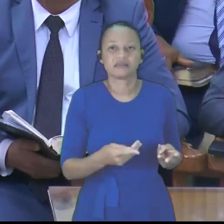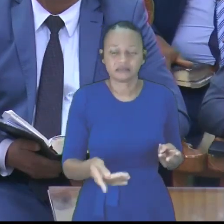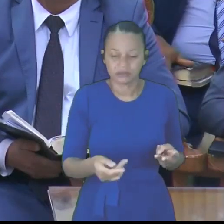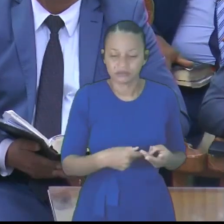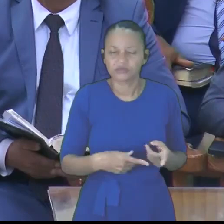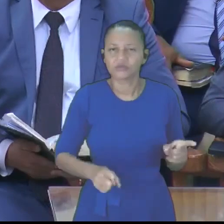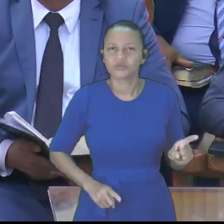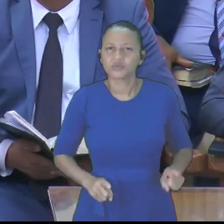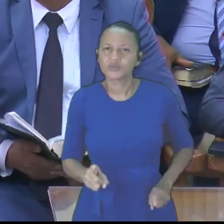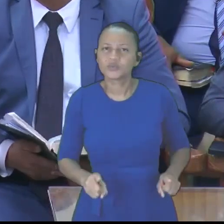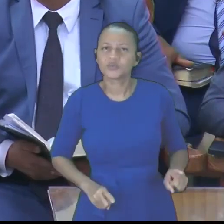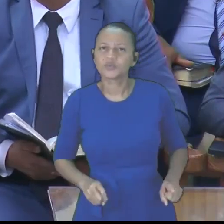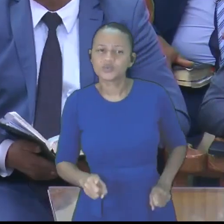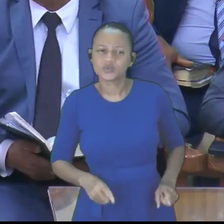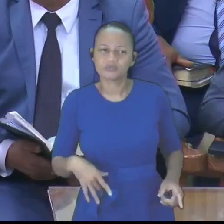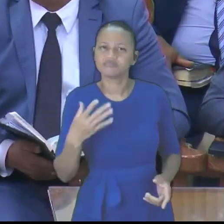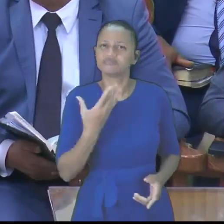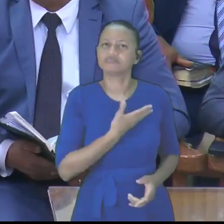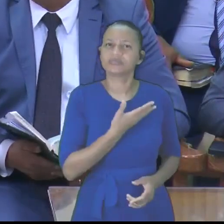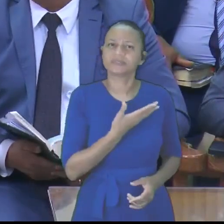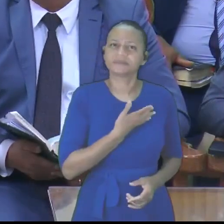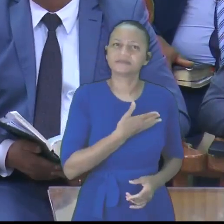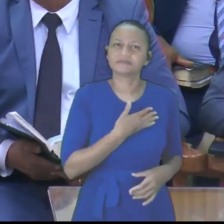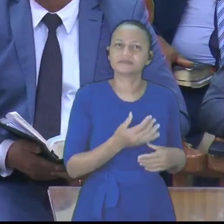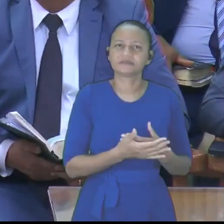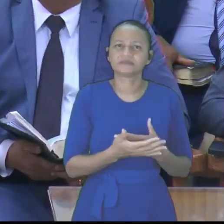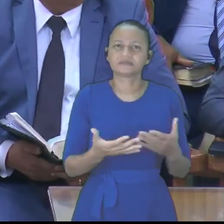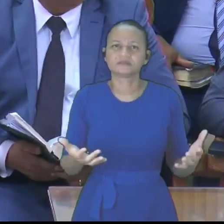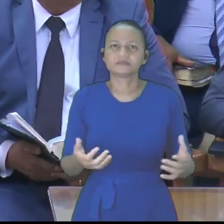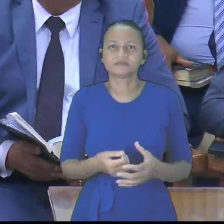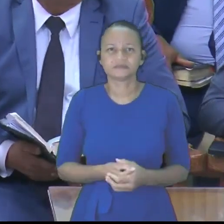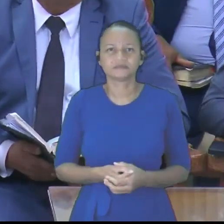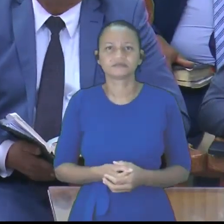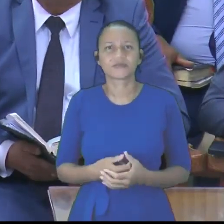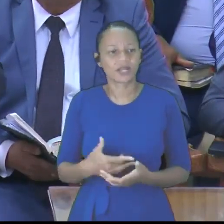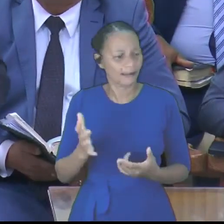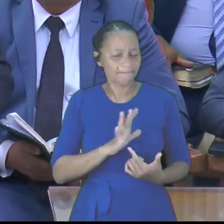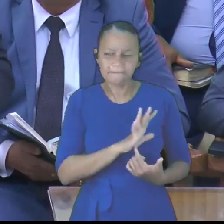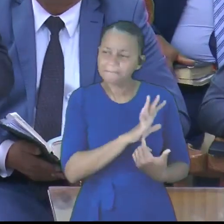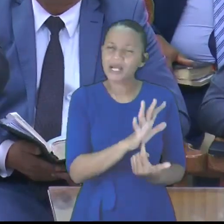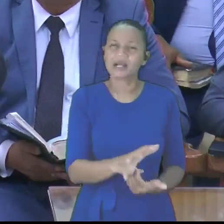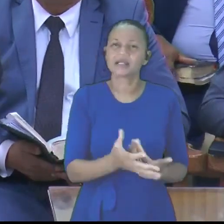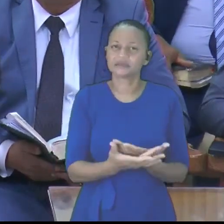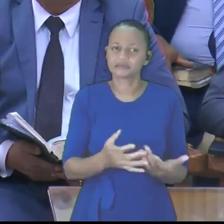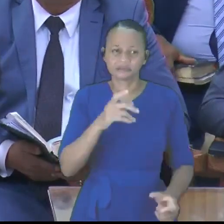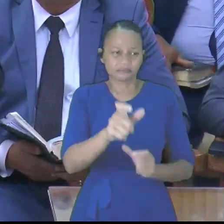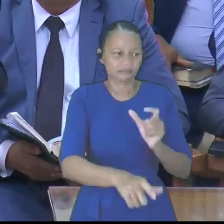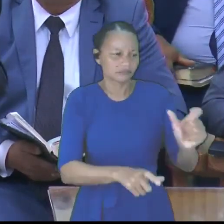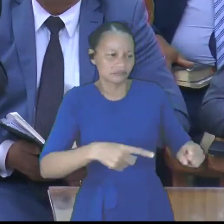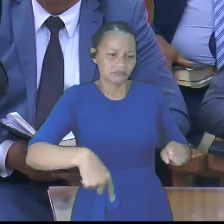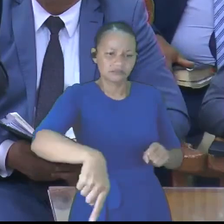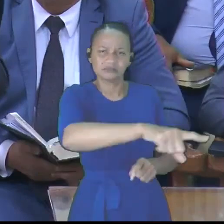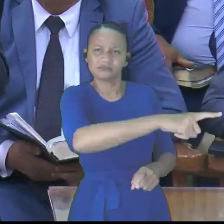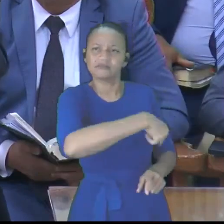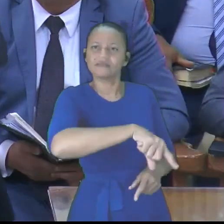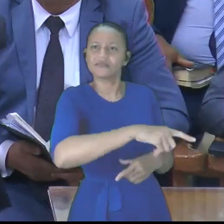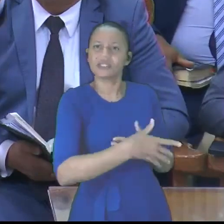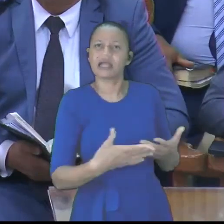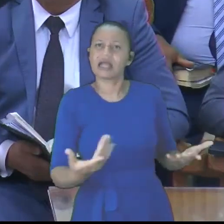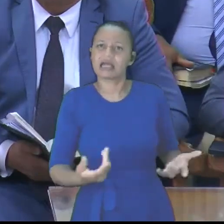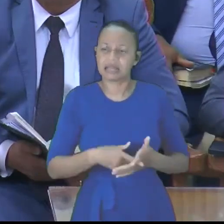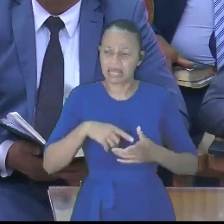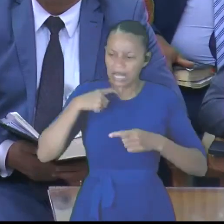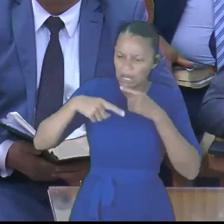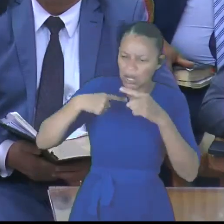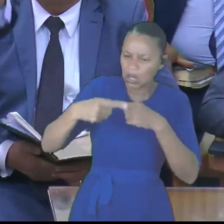os primos, estava ali os amigos. Ele fazia questão de mostrar os conhecidos, para que ninguém dissesse que foi um